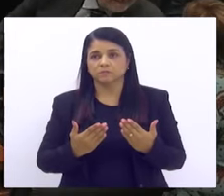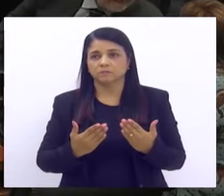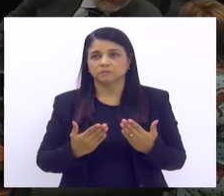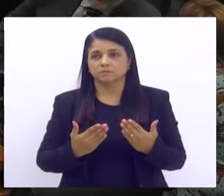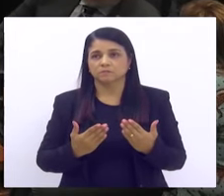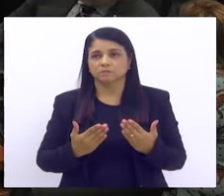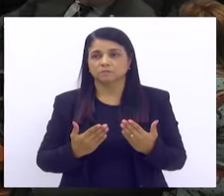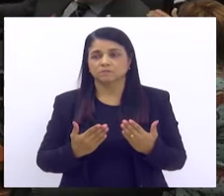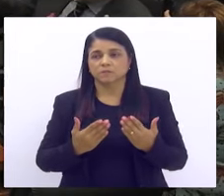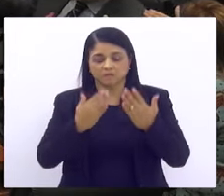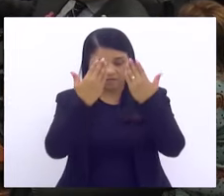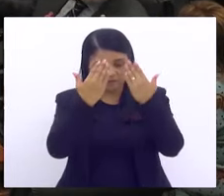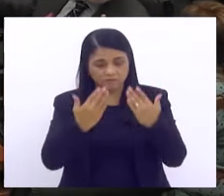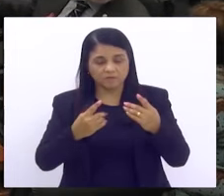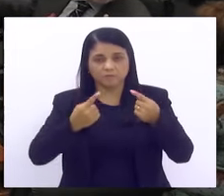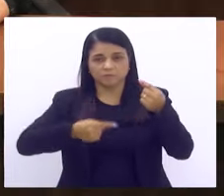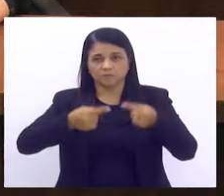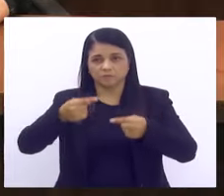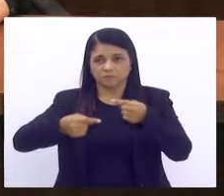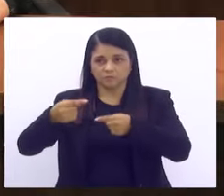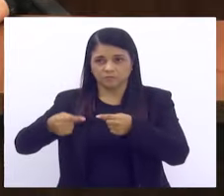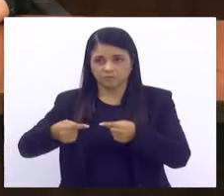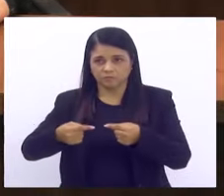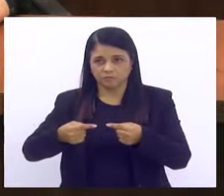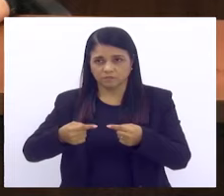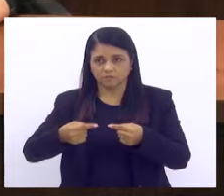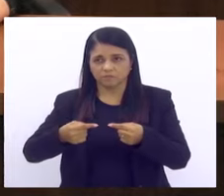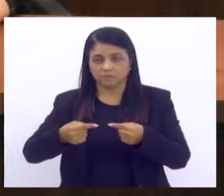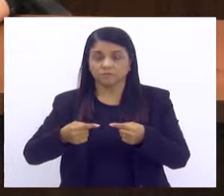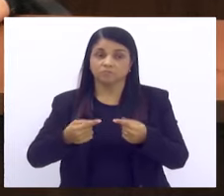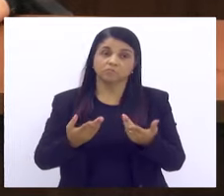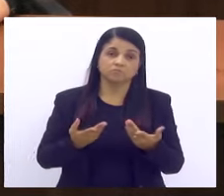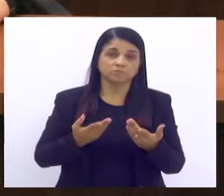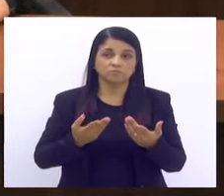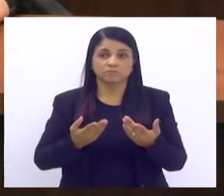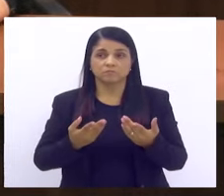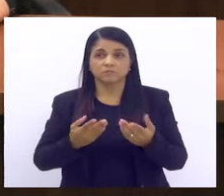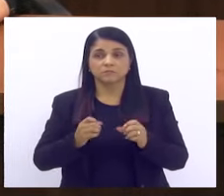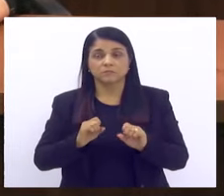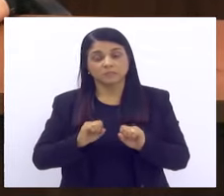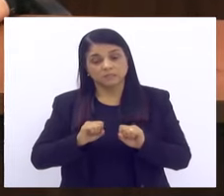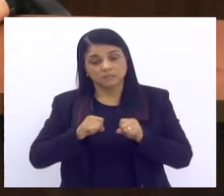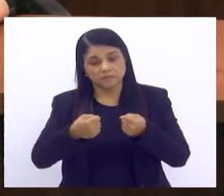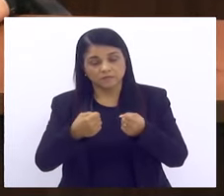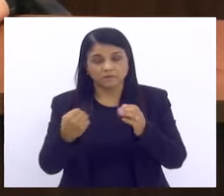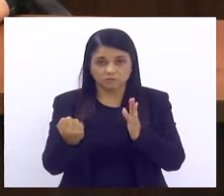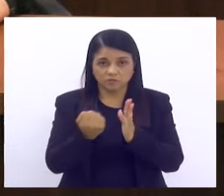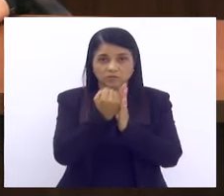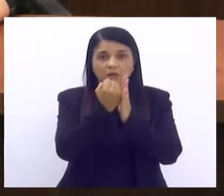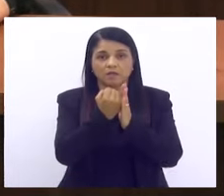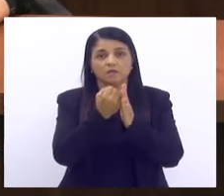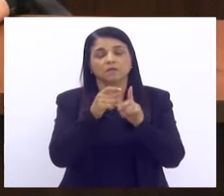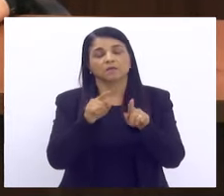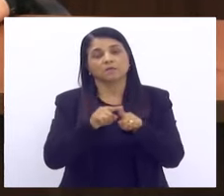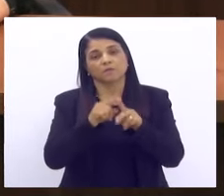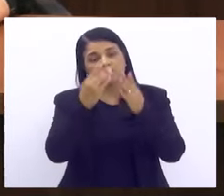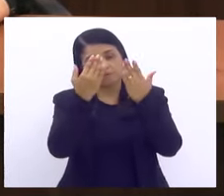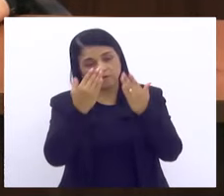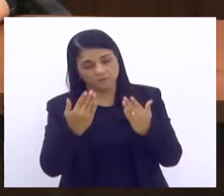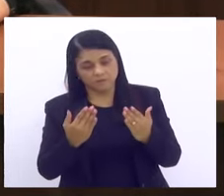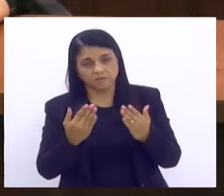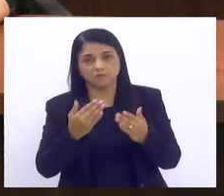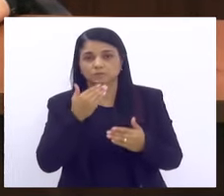Verificação. Para discutir, deputado Tiaju. Verificação ou para discutir? Defender o destaque e verificação.